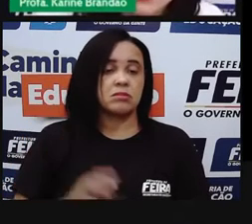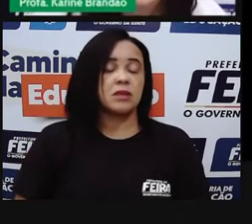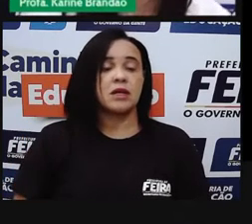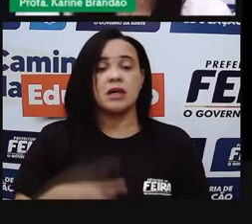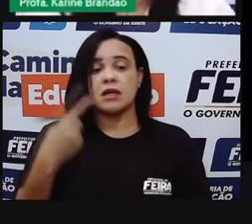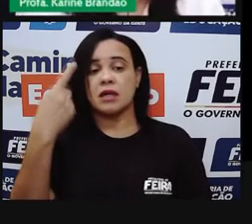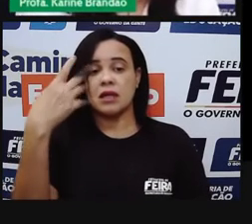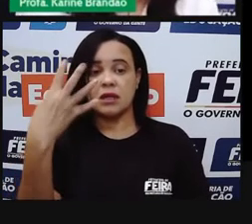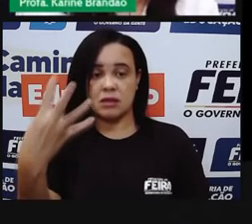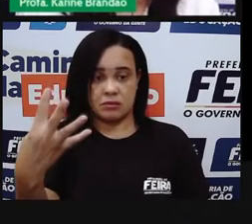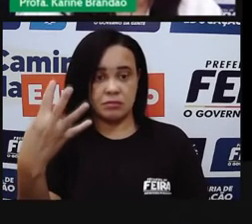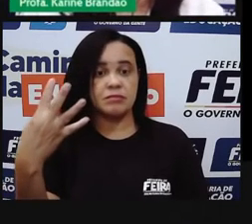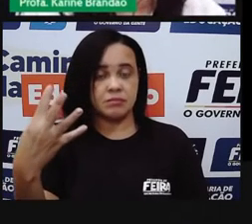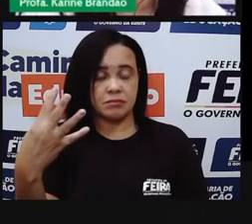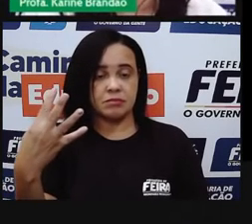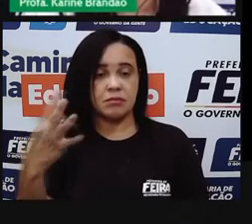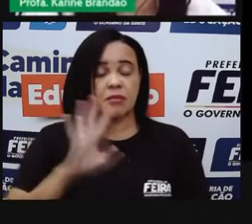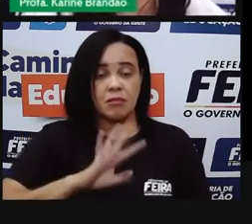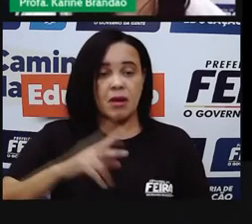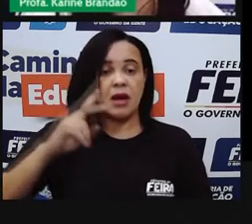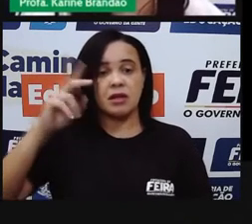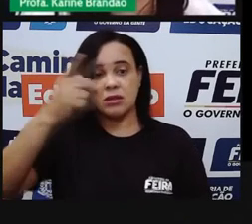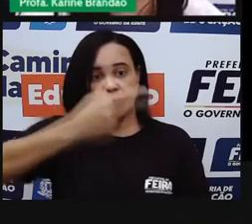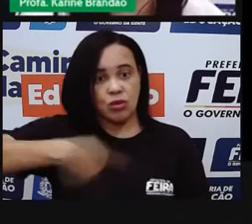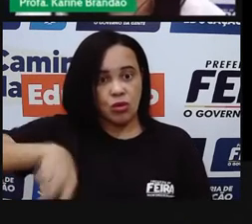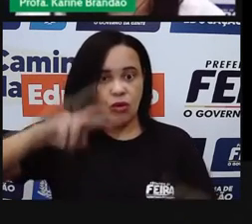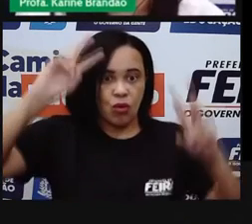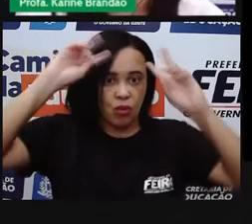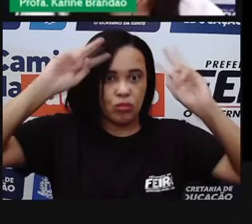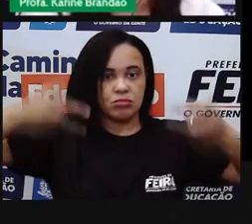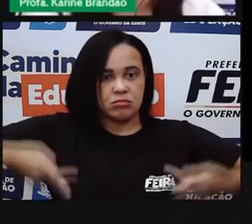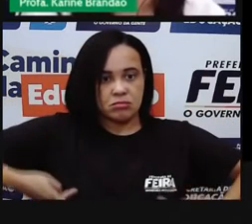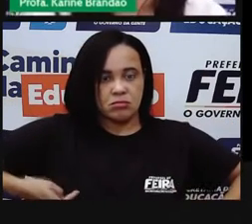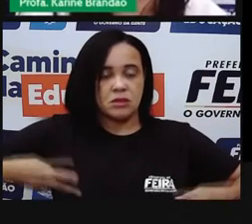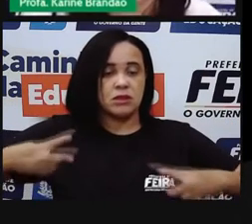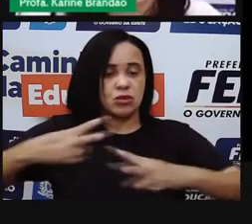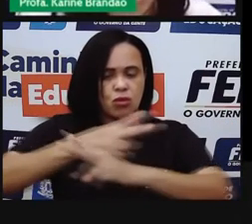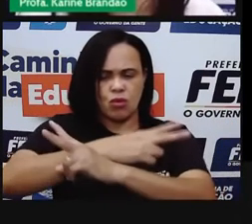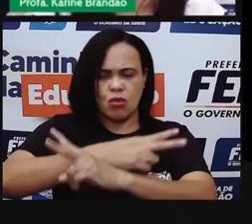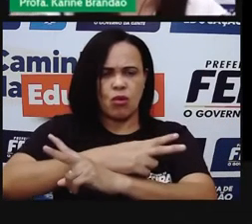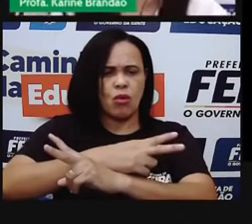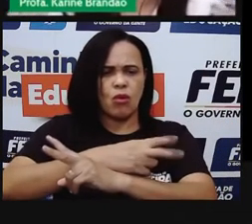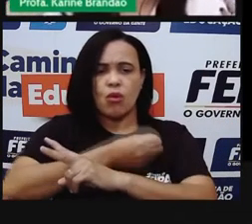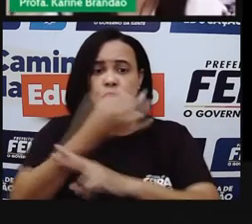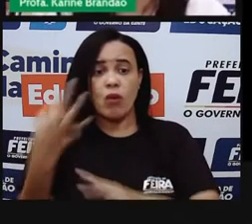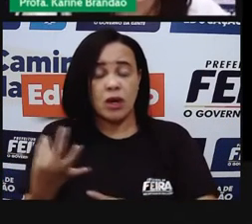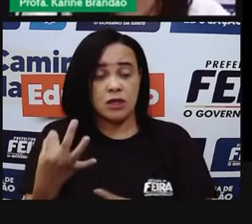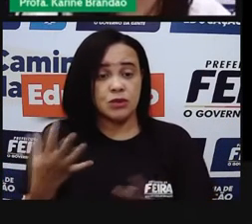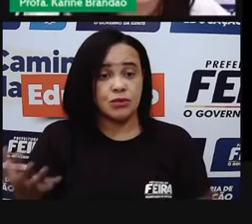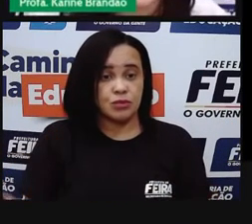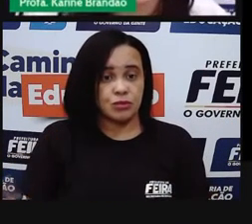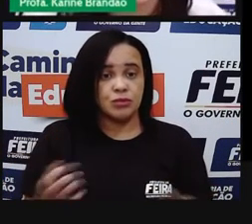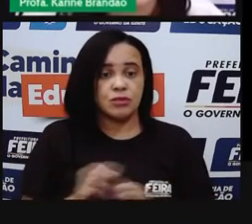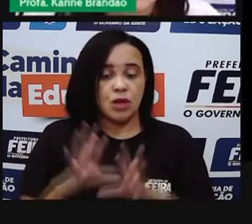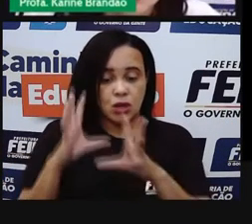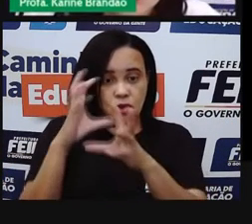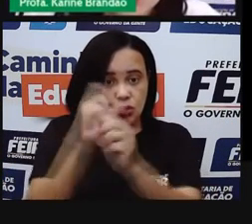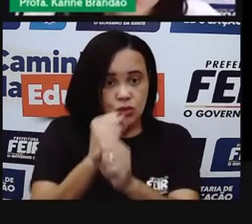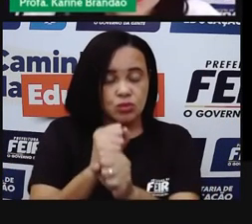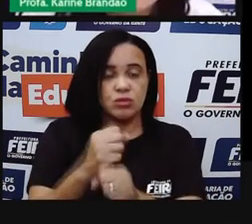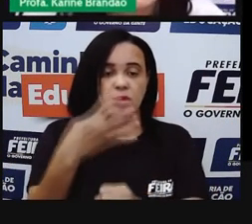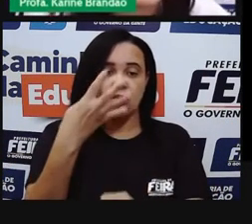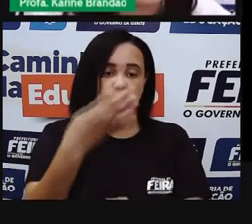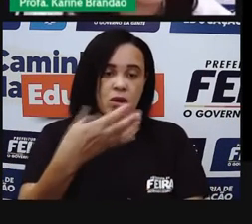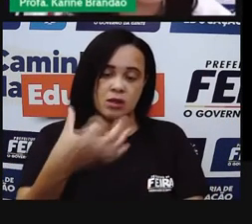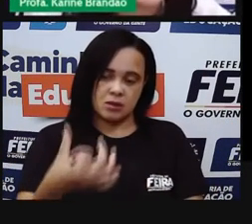14. E nós, seres humanos, temos quantos cromossomos no total? Nós temos 46